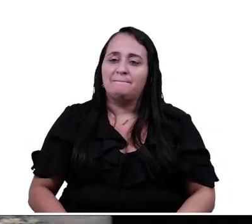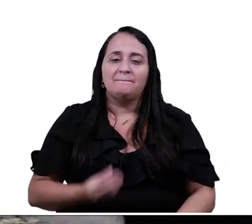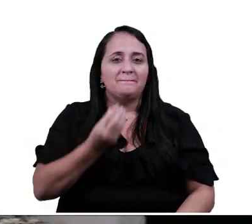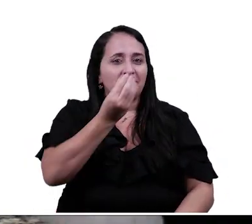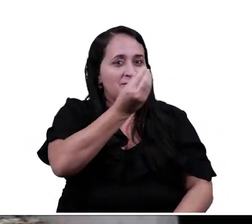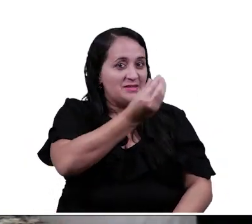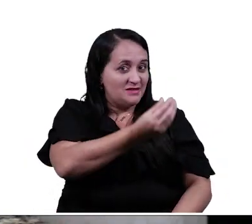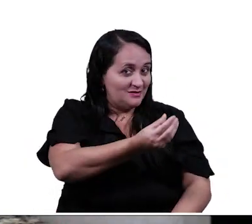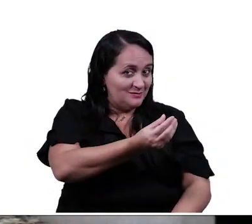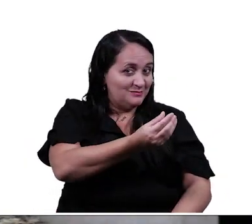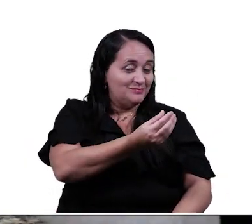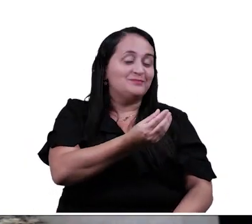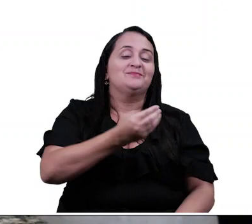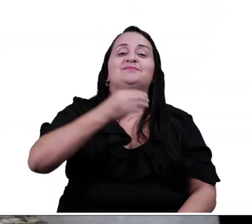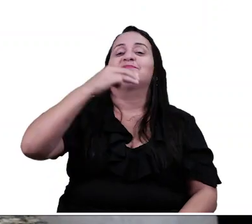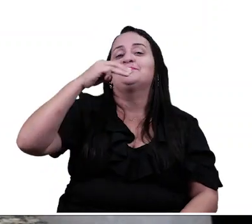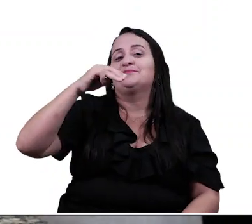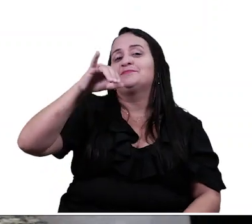Aqui o seu misto.